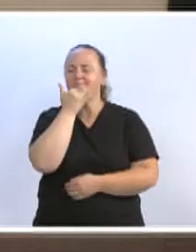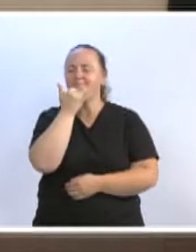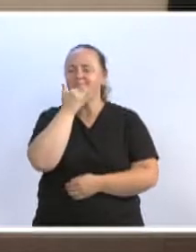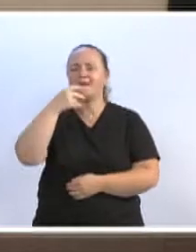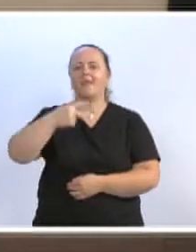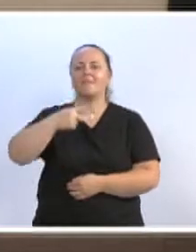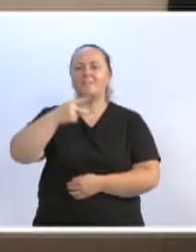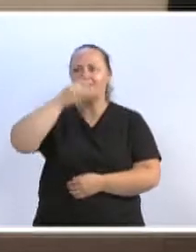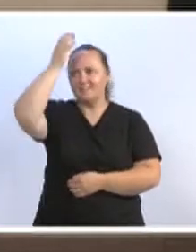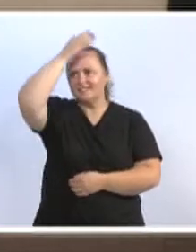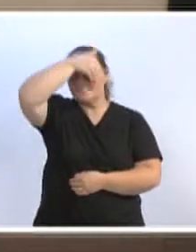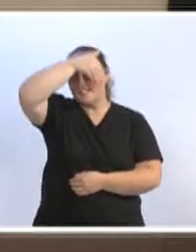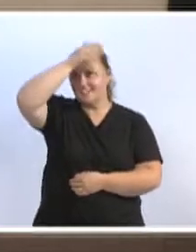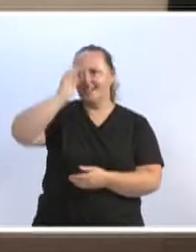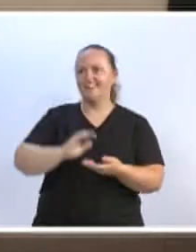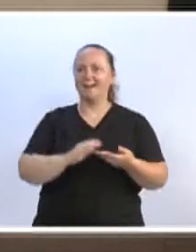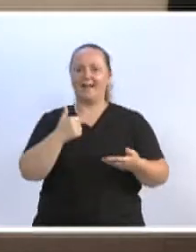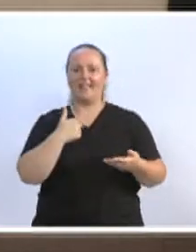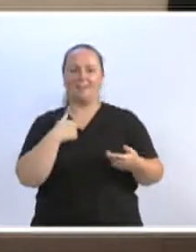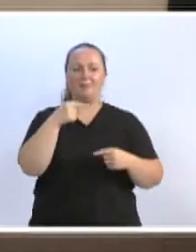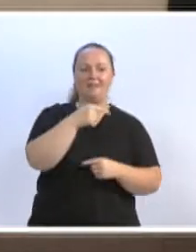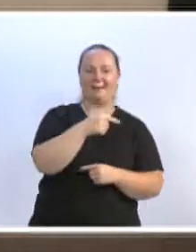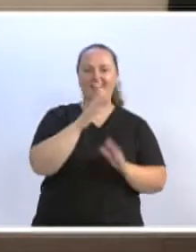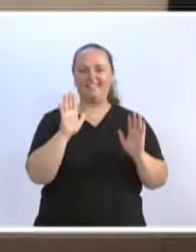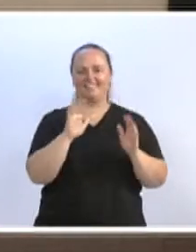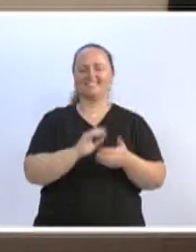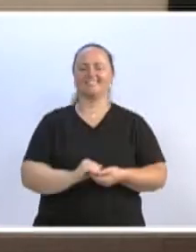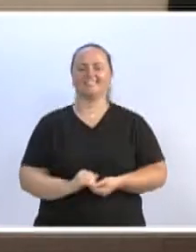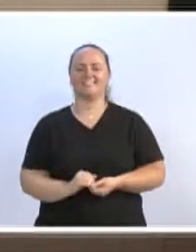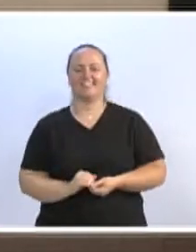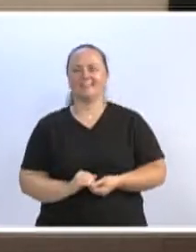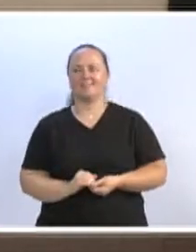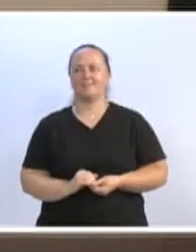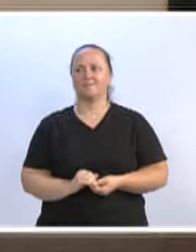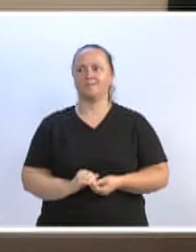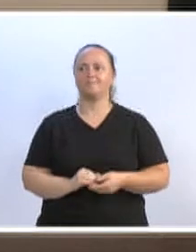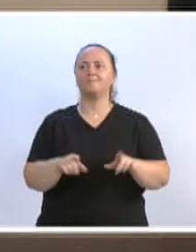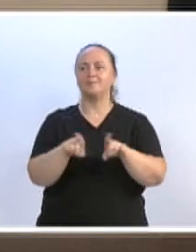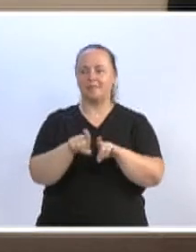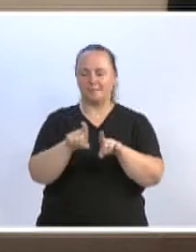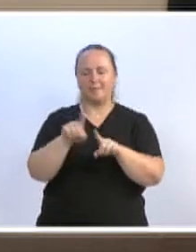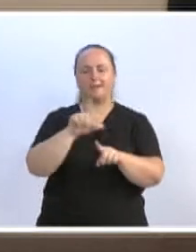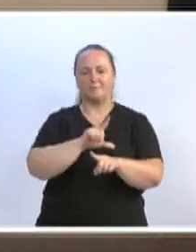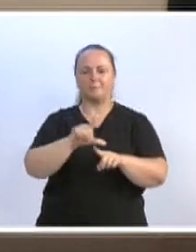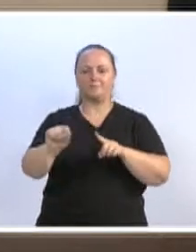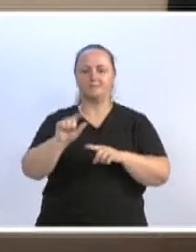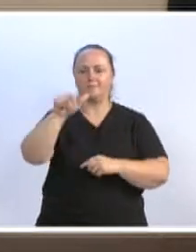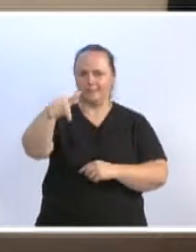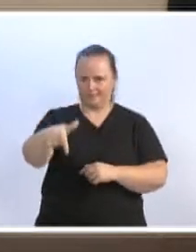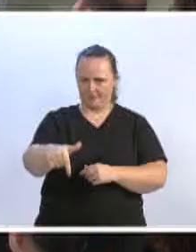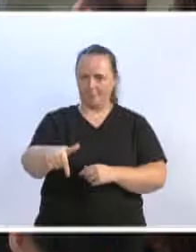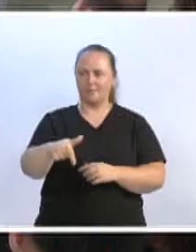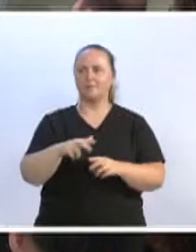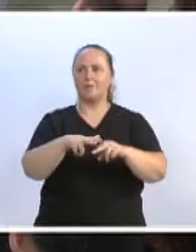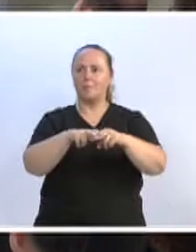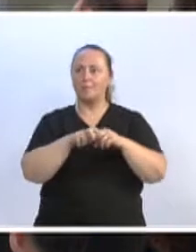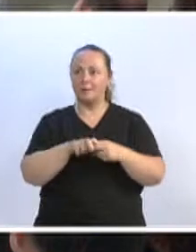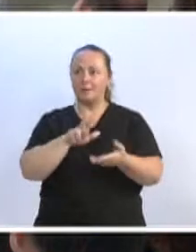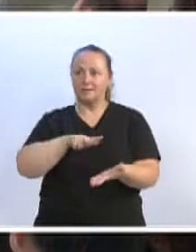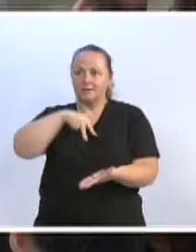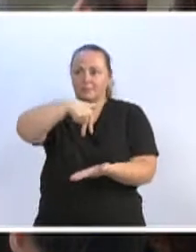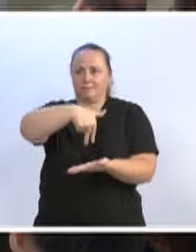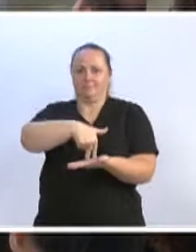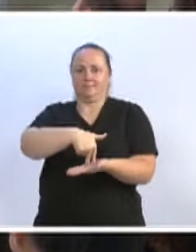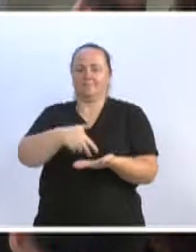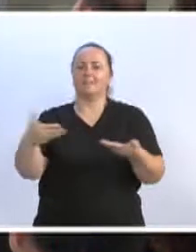fui vice-presidente dele, né? Ele também vai ter que dar uma saidinha daqui a pouco, então ele já vai fazer uso da